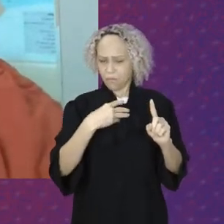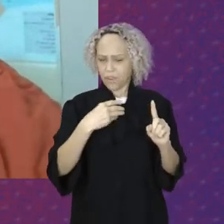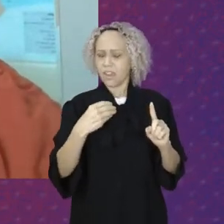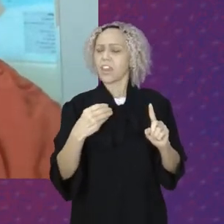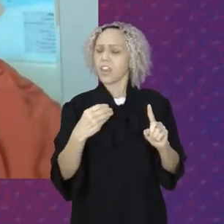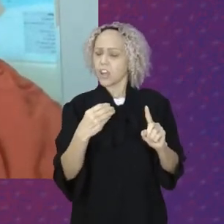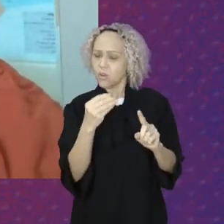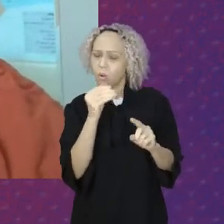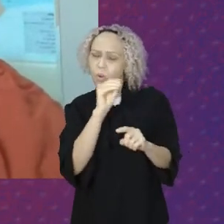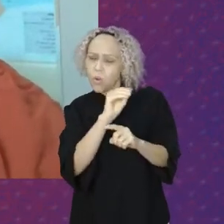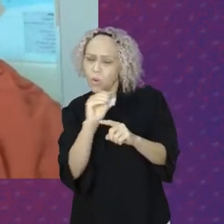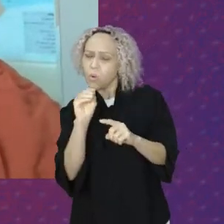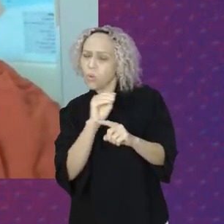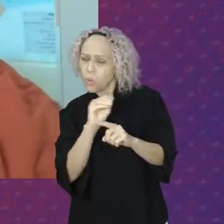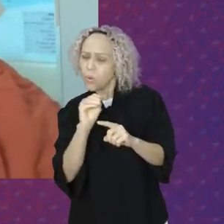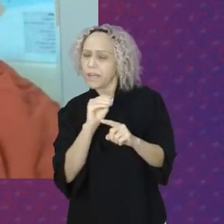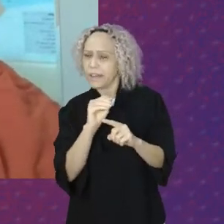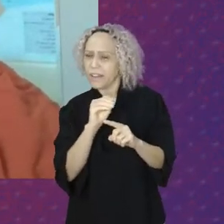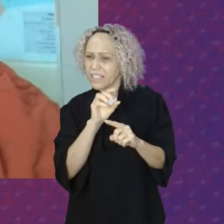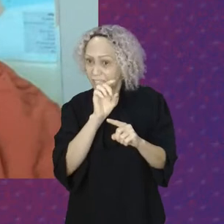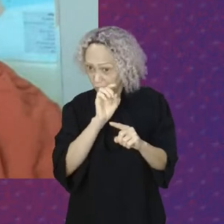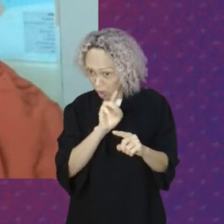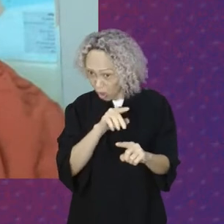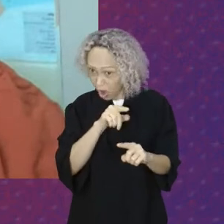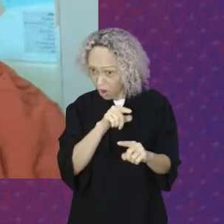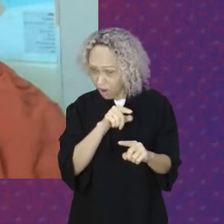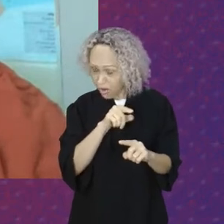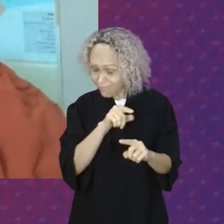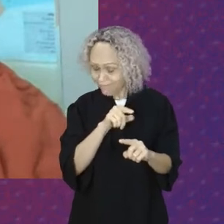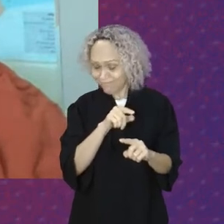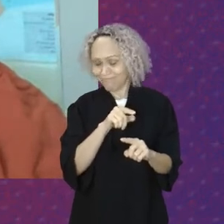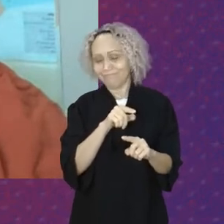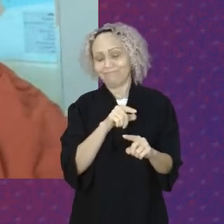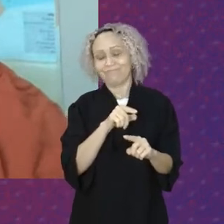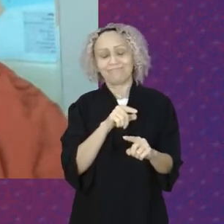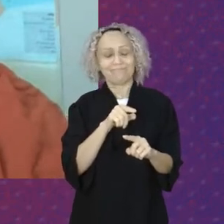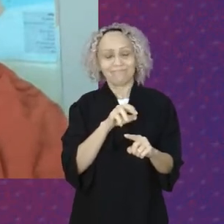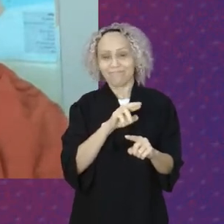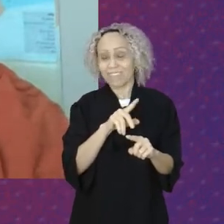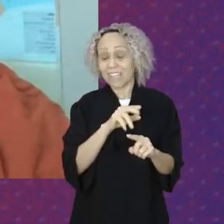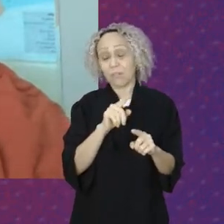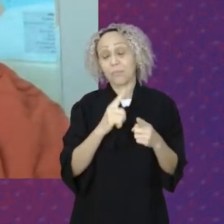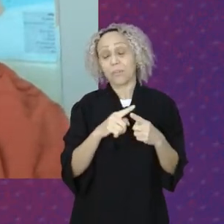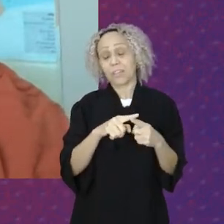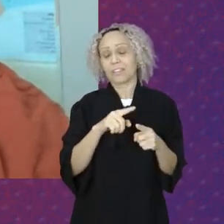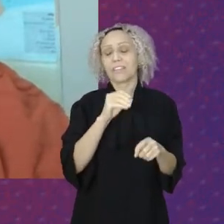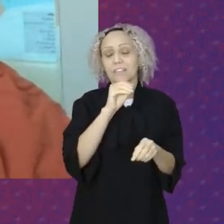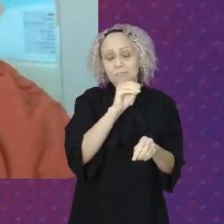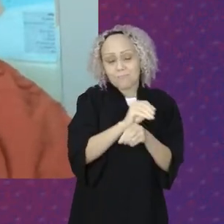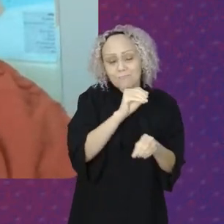e cuidar. Aí vem as outras obrigações. Manter a criança viva,